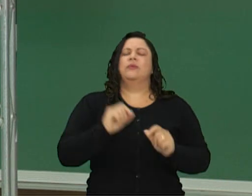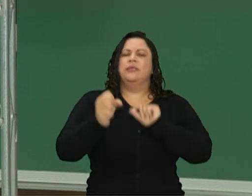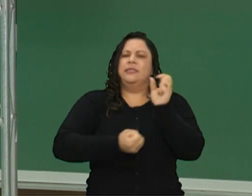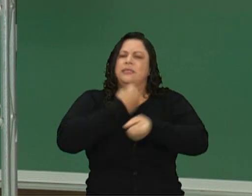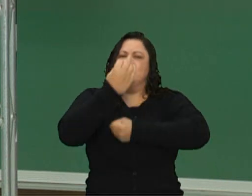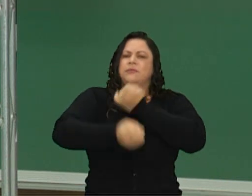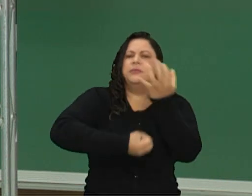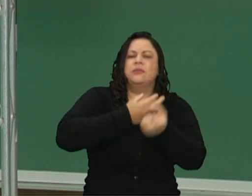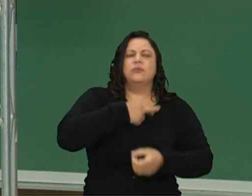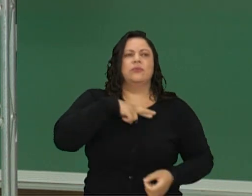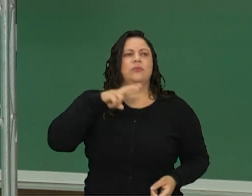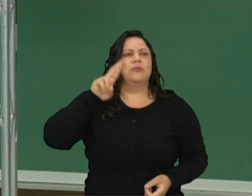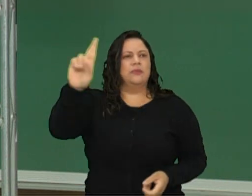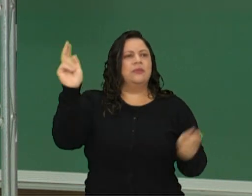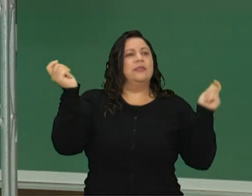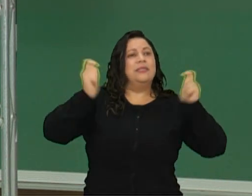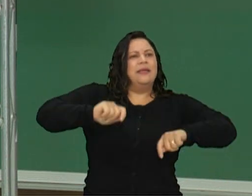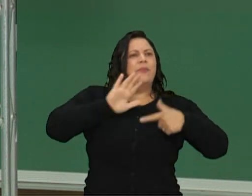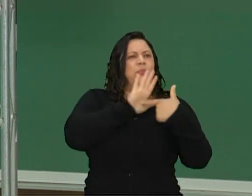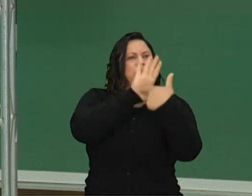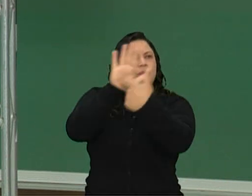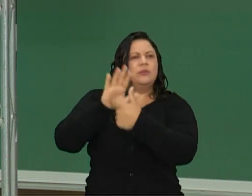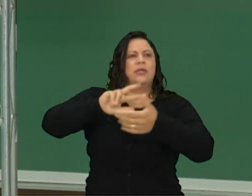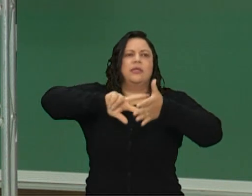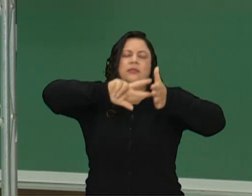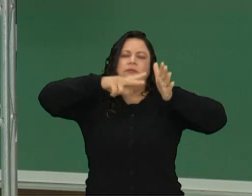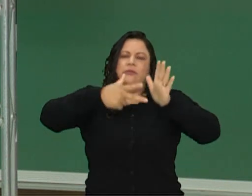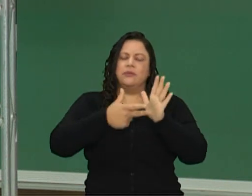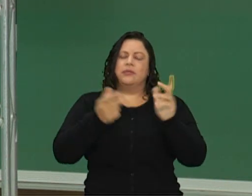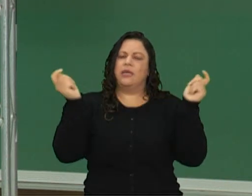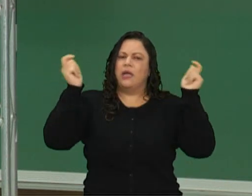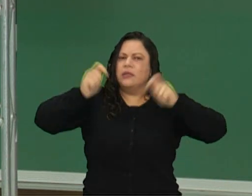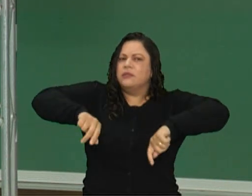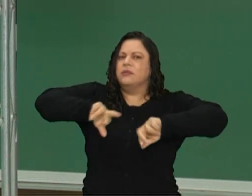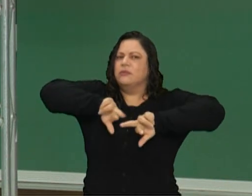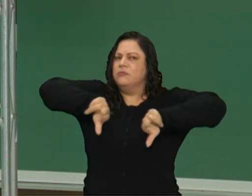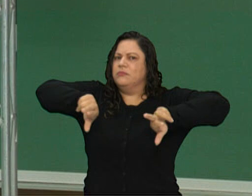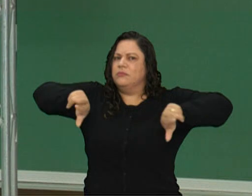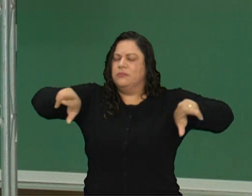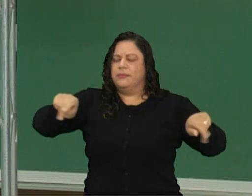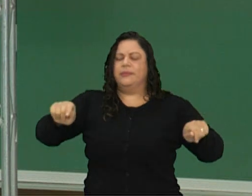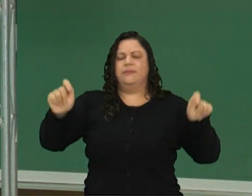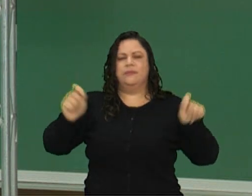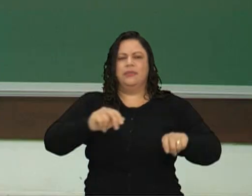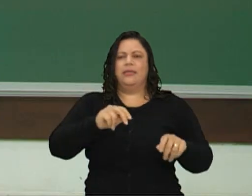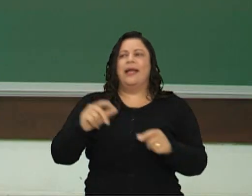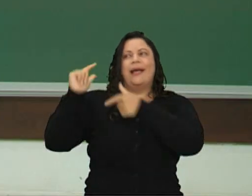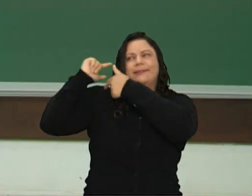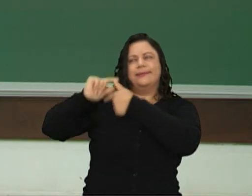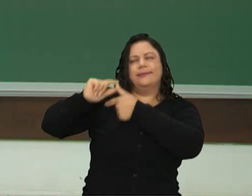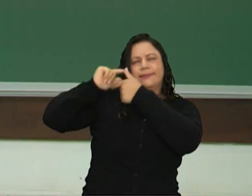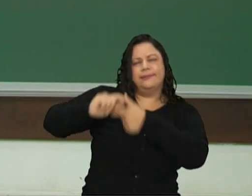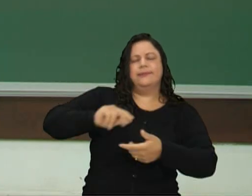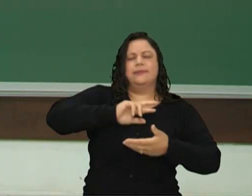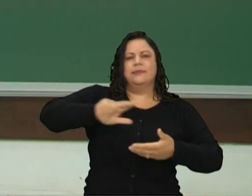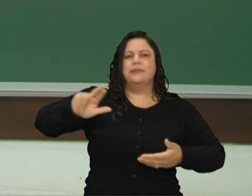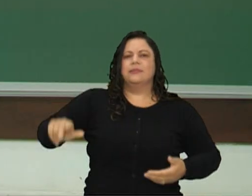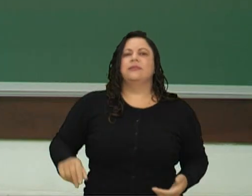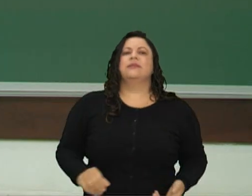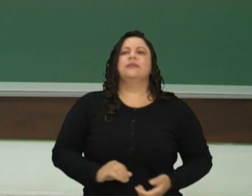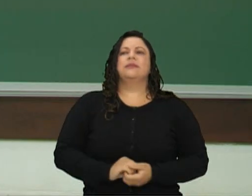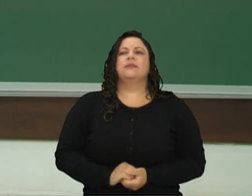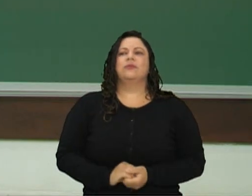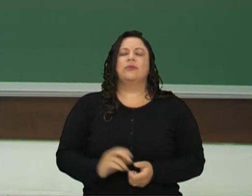significados atribuídos a alimentos em diferentes manifestações e tradições. Bem, você conhece alguns